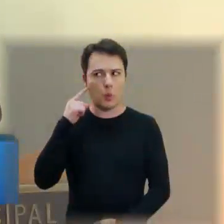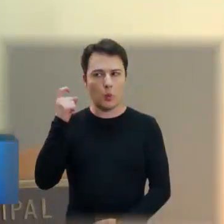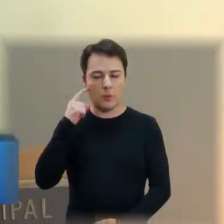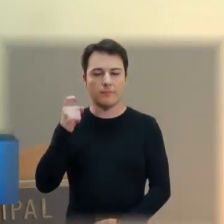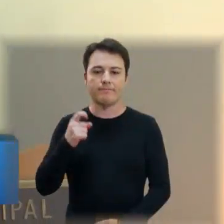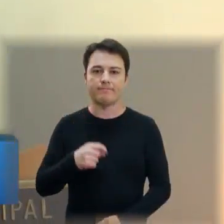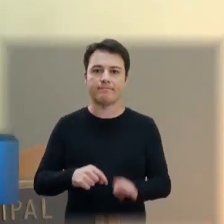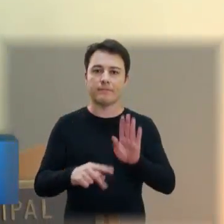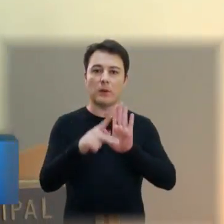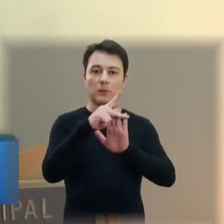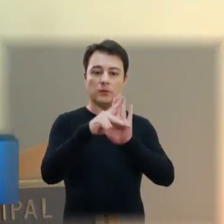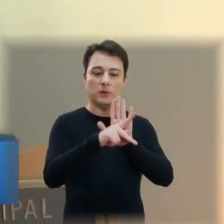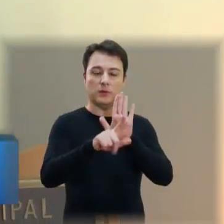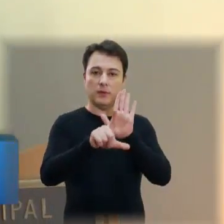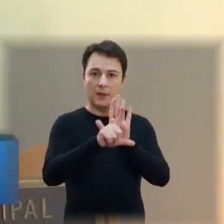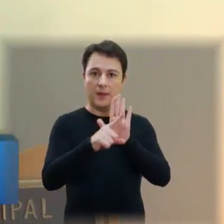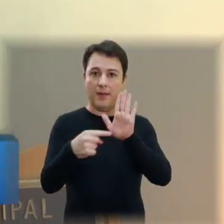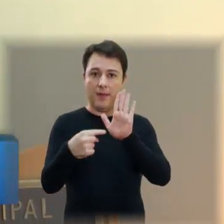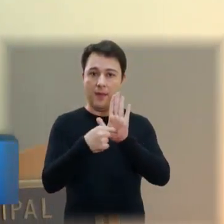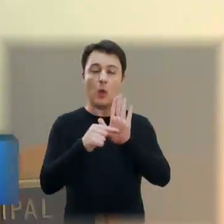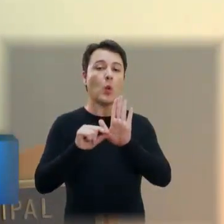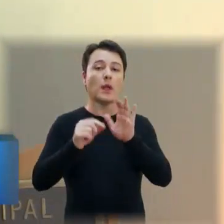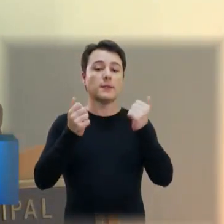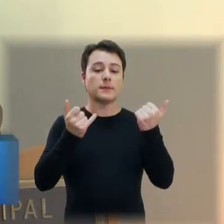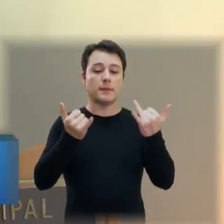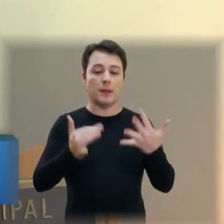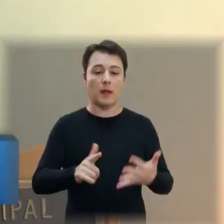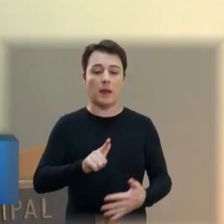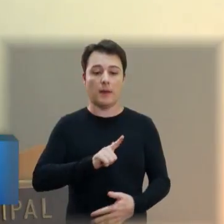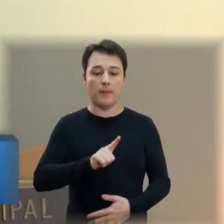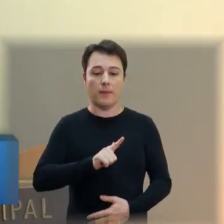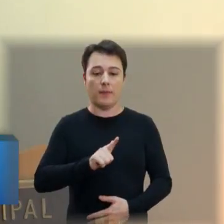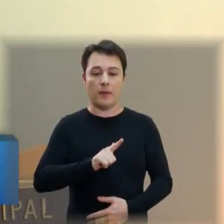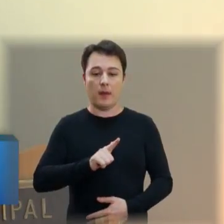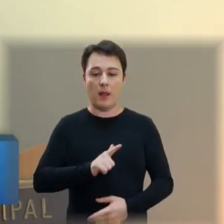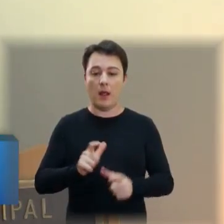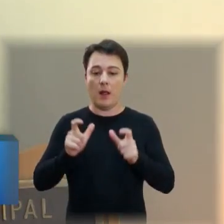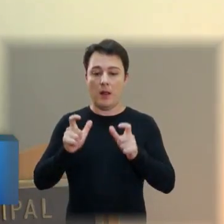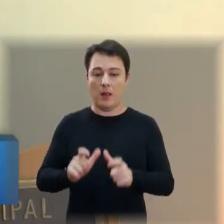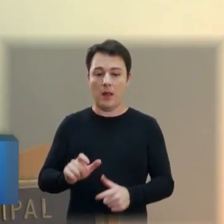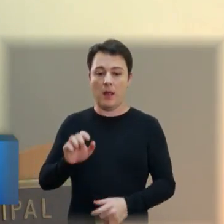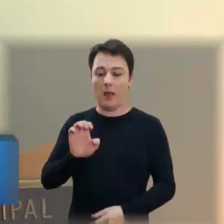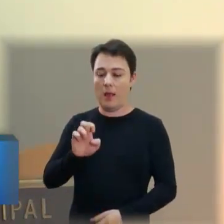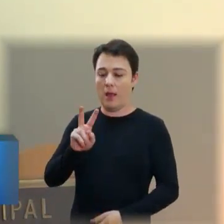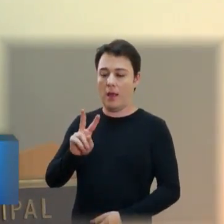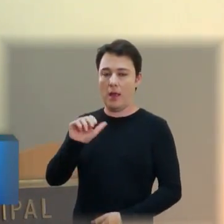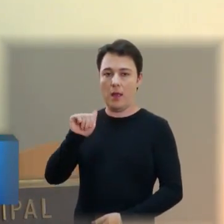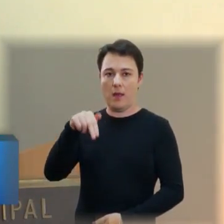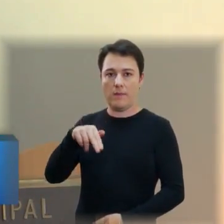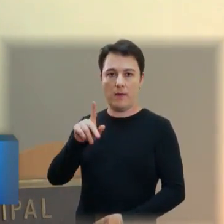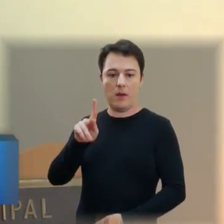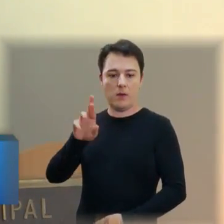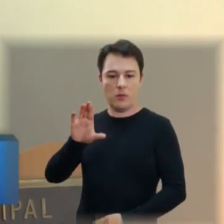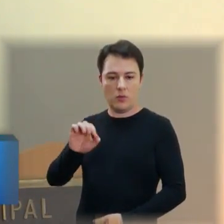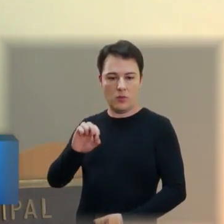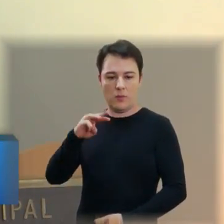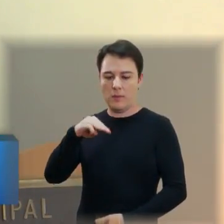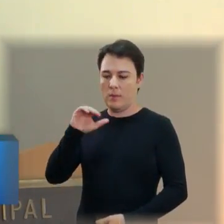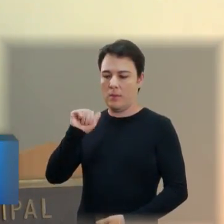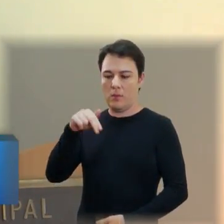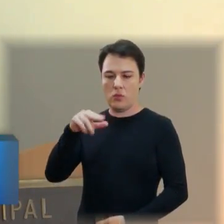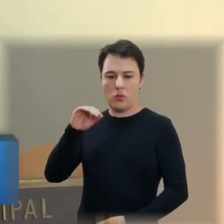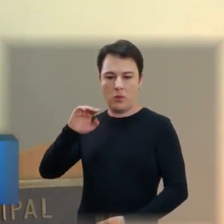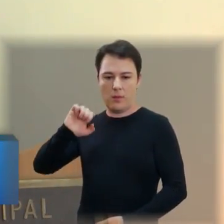Esse projeto de lei denomina Evandro Manuel Tomás Nicondinha, a quadra poliesportiva da